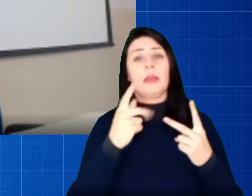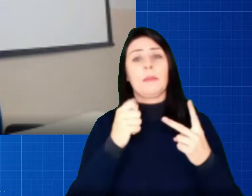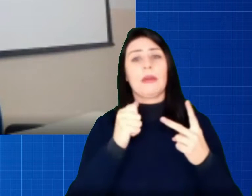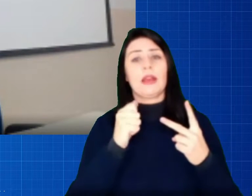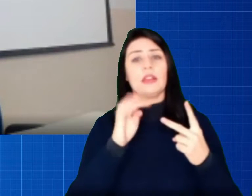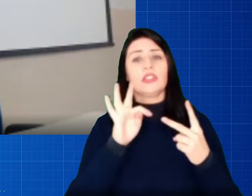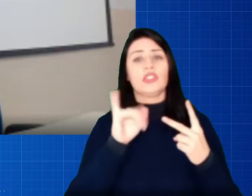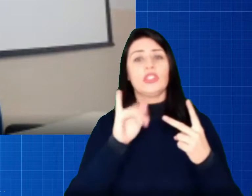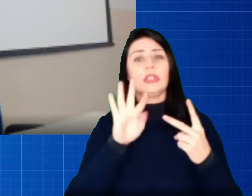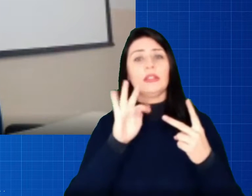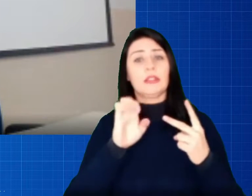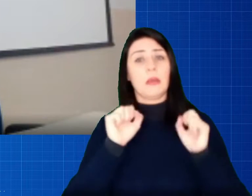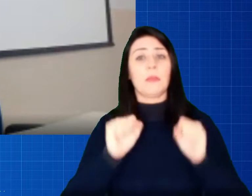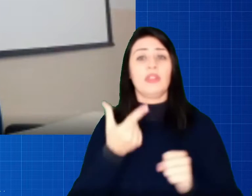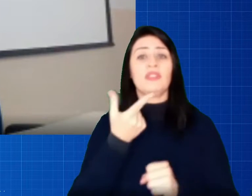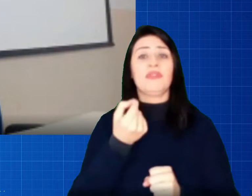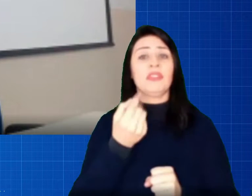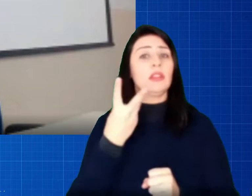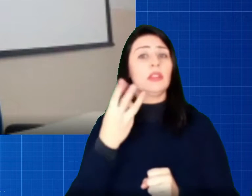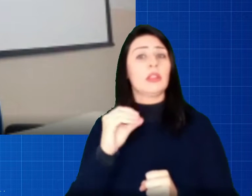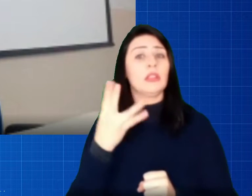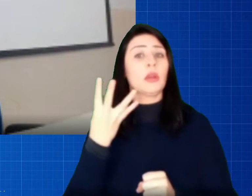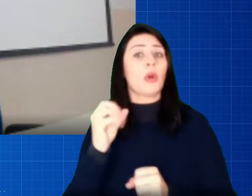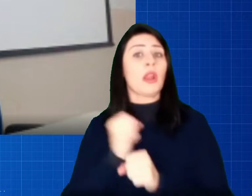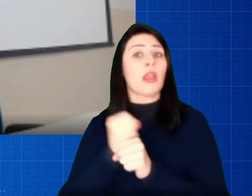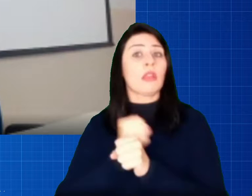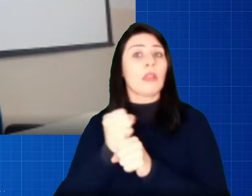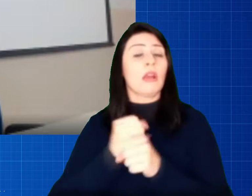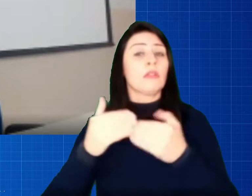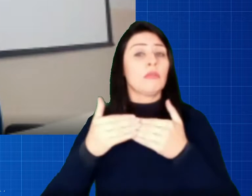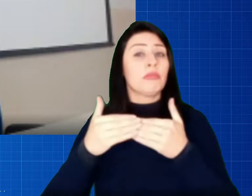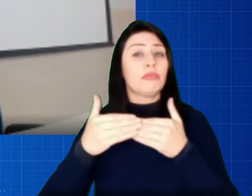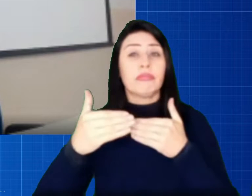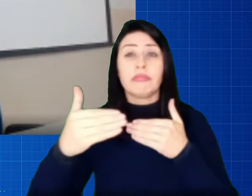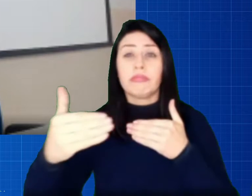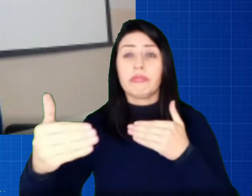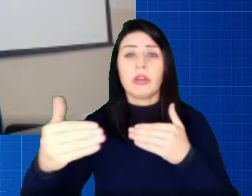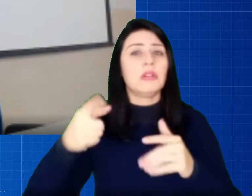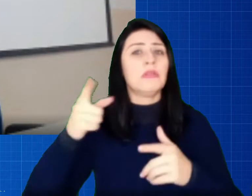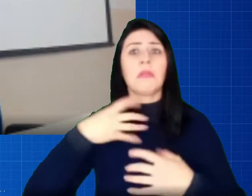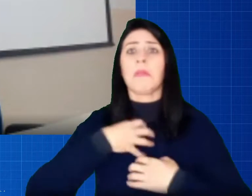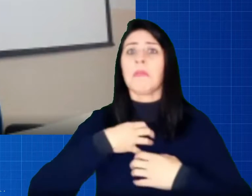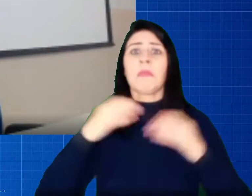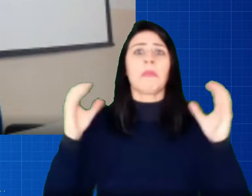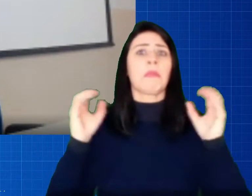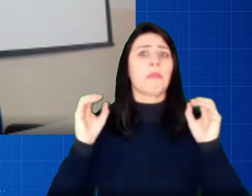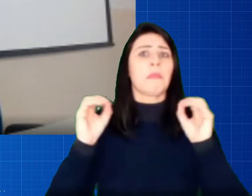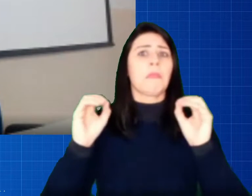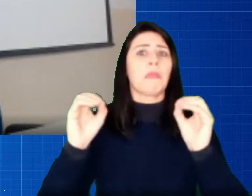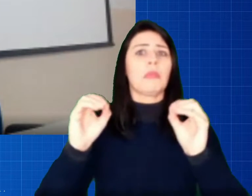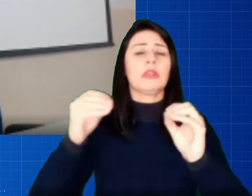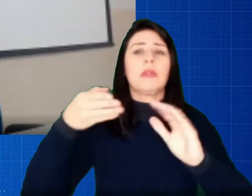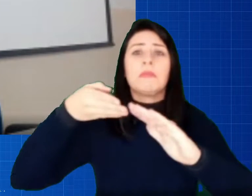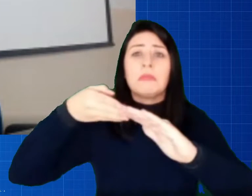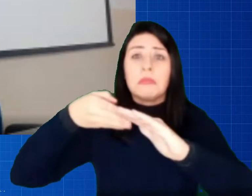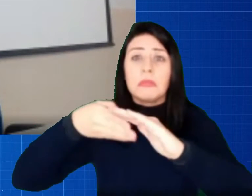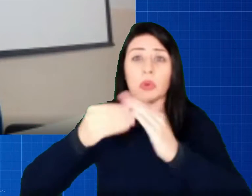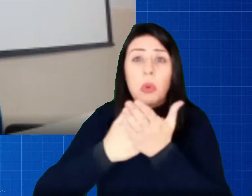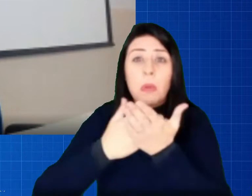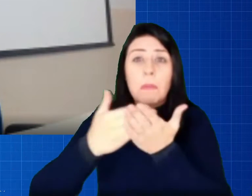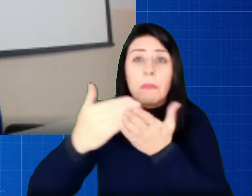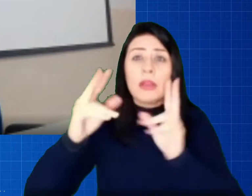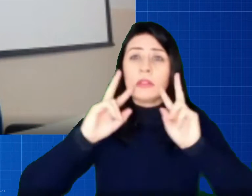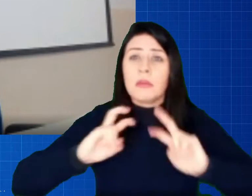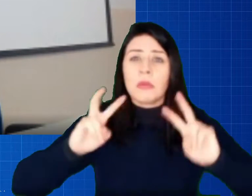por 20, 30, 40 anos, quando daí aparece, já aparece na forma grave, com cirrose hepática, câncer